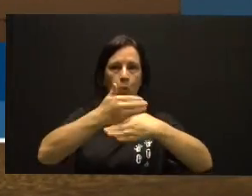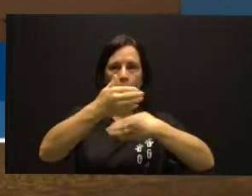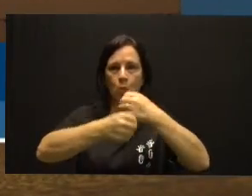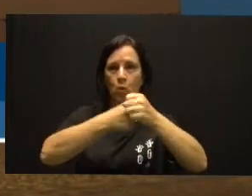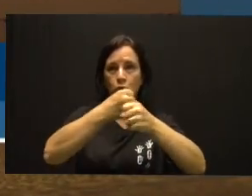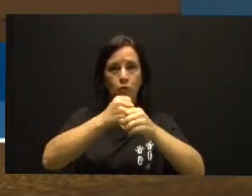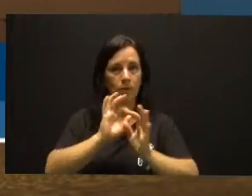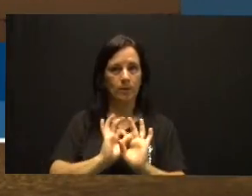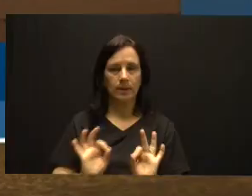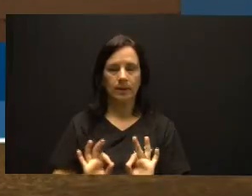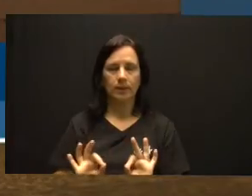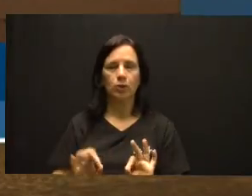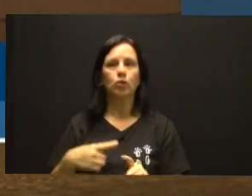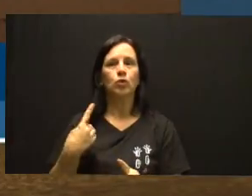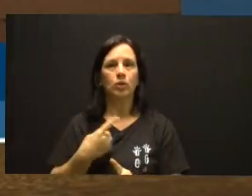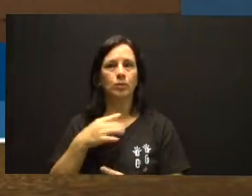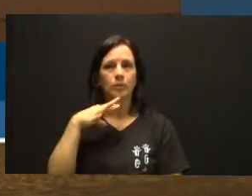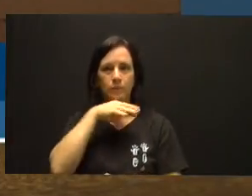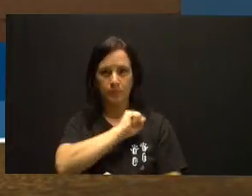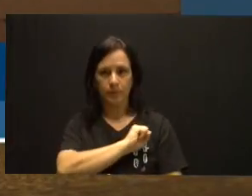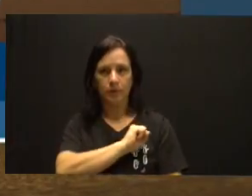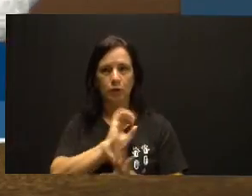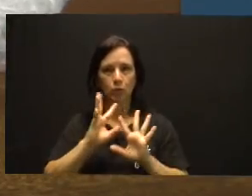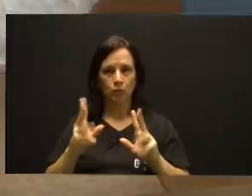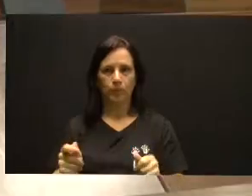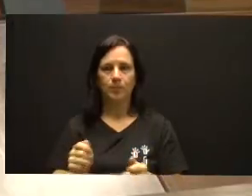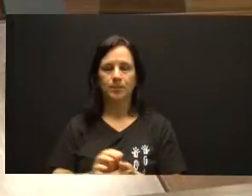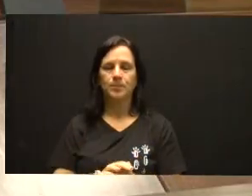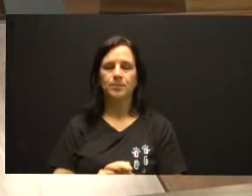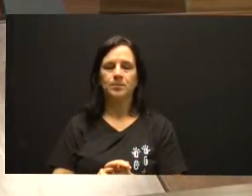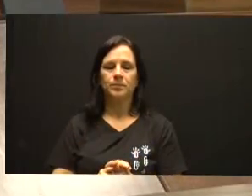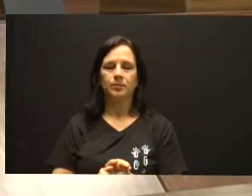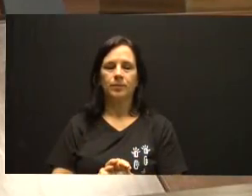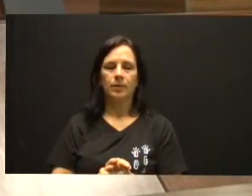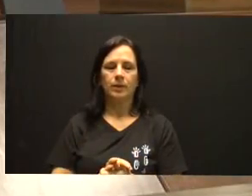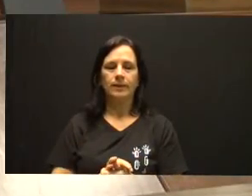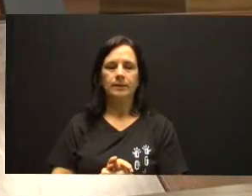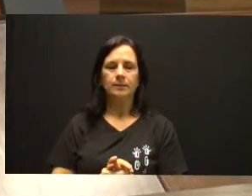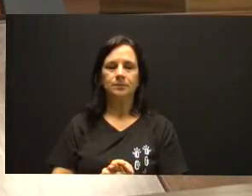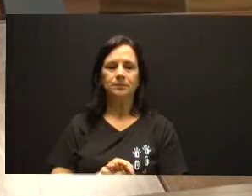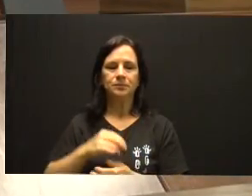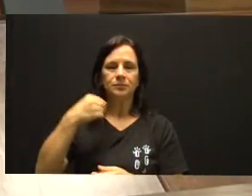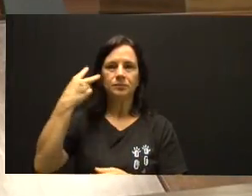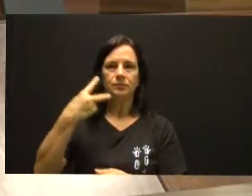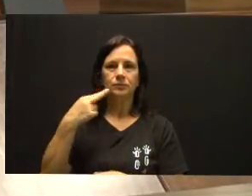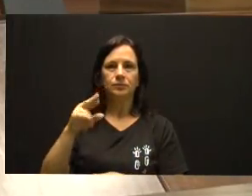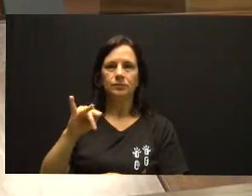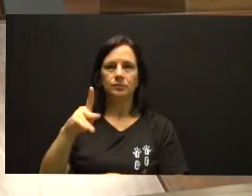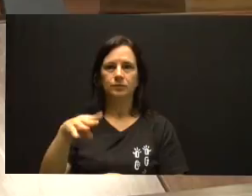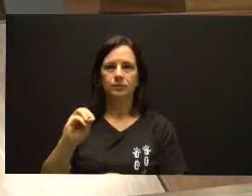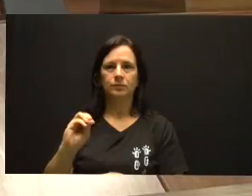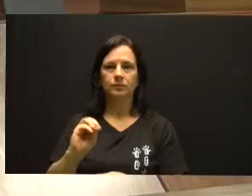a par disso para que possamos tomar providências. Continua a discussão, com a palavra o vereador Ricardo Queixão.